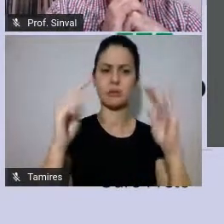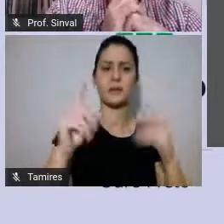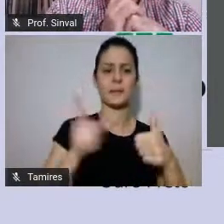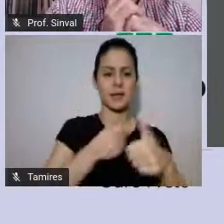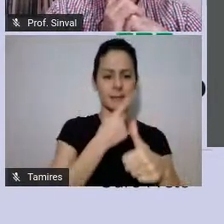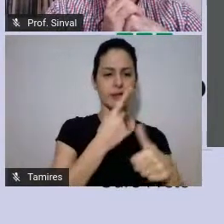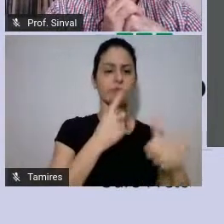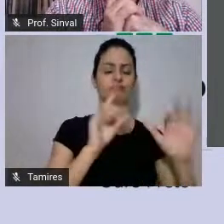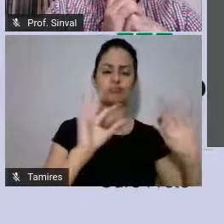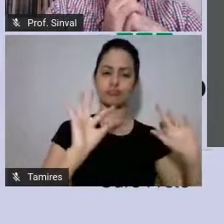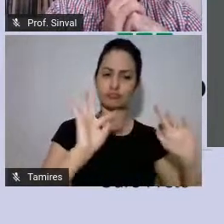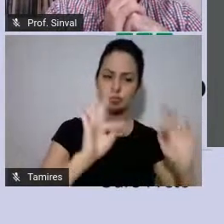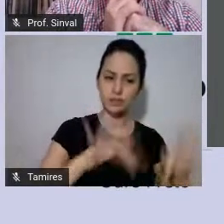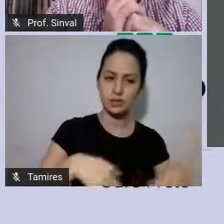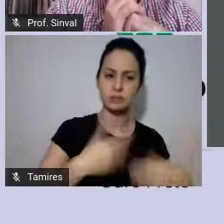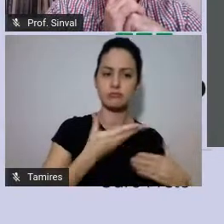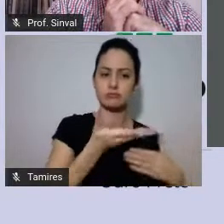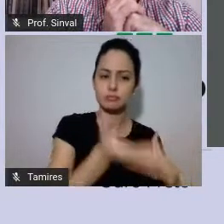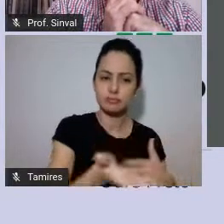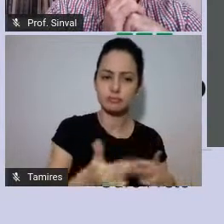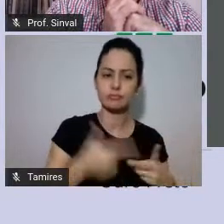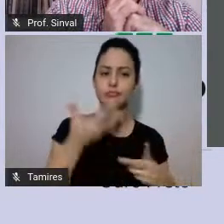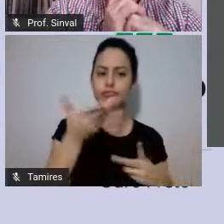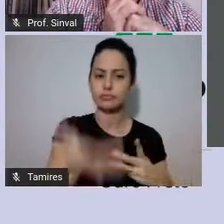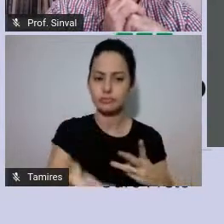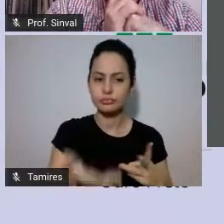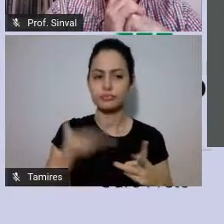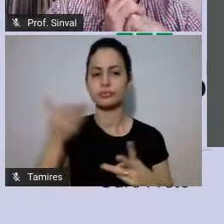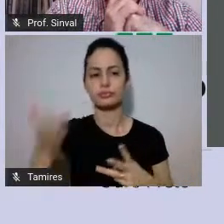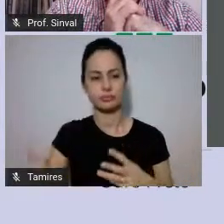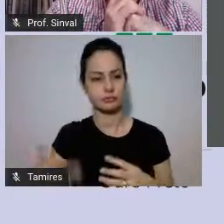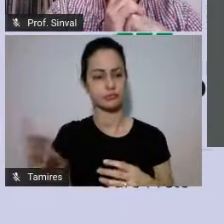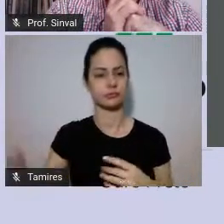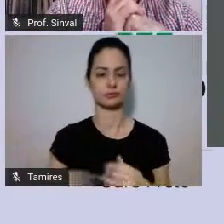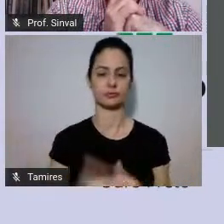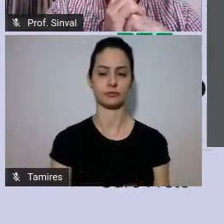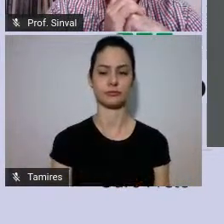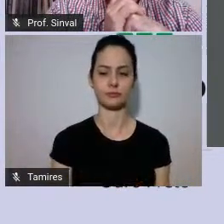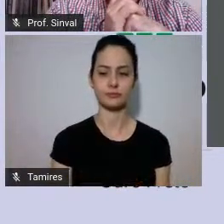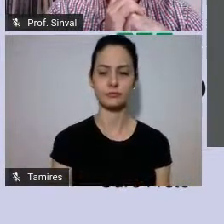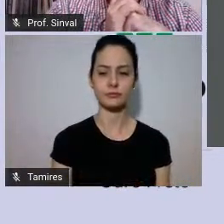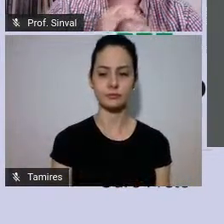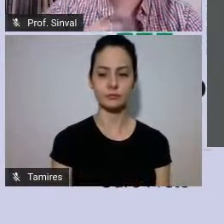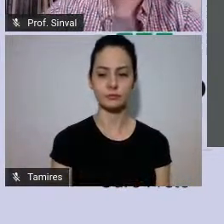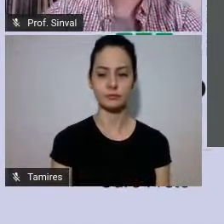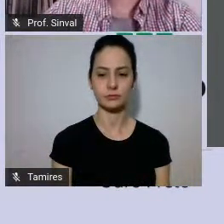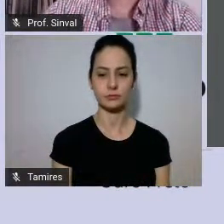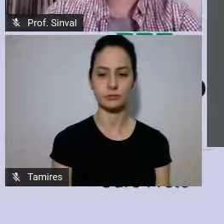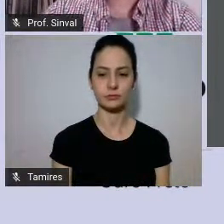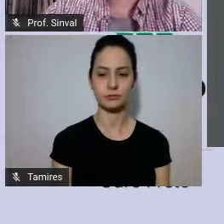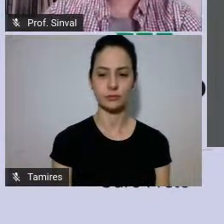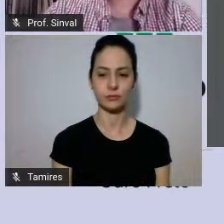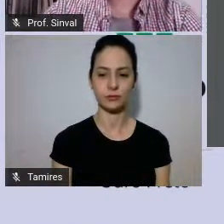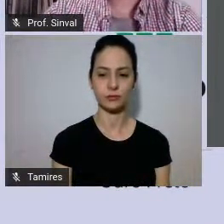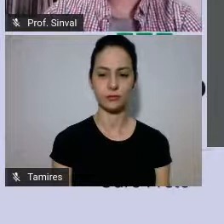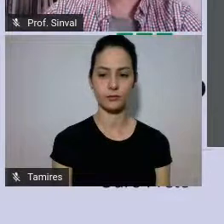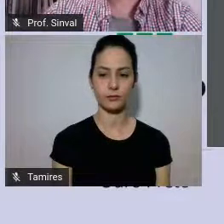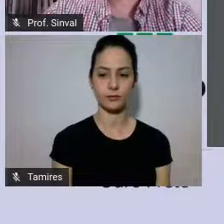mesa e começava a hierarquia a partir da segunda mesa. Pode passar, por favor. Já